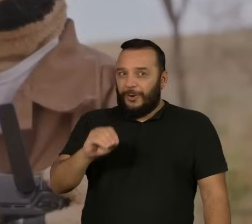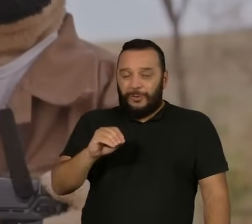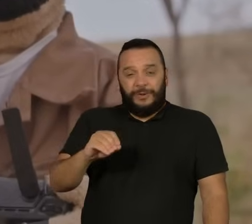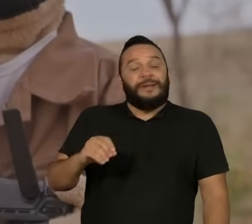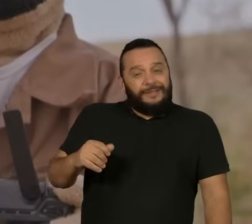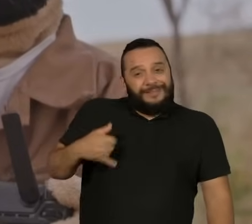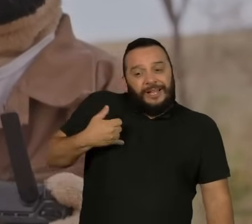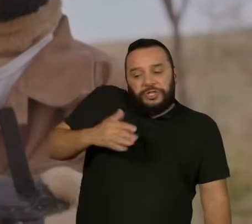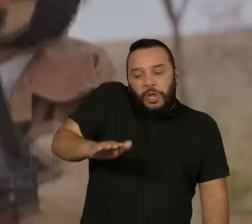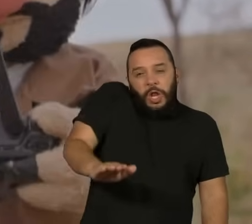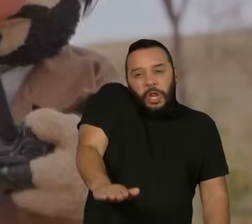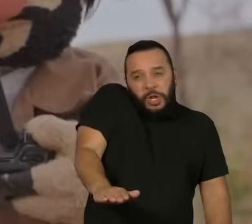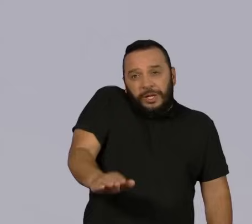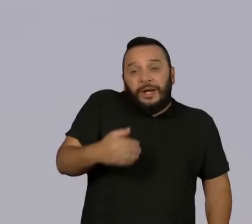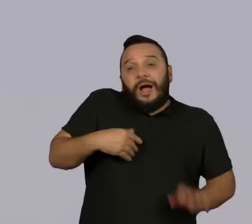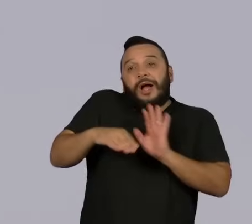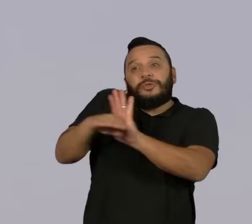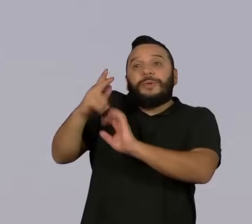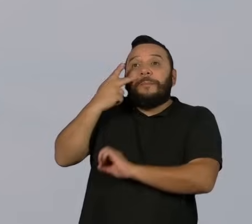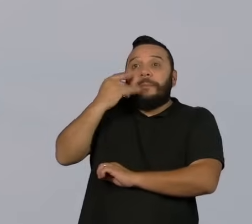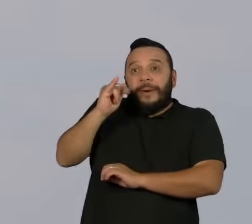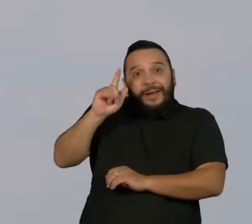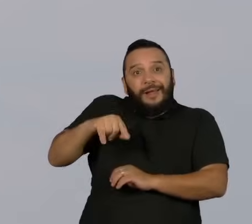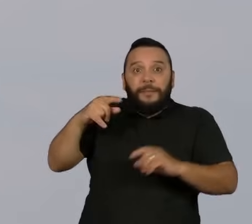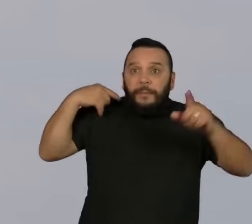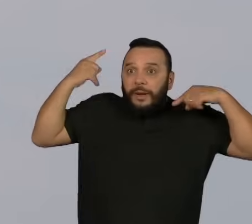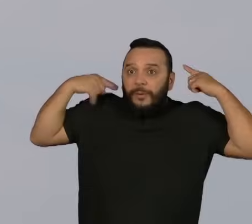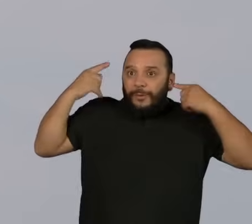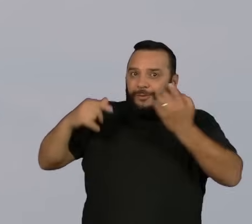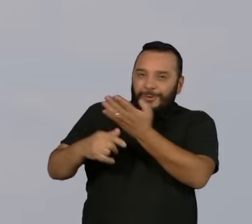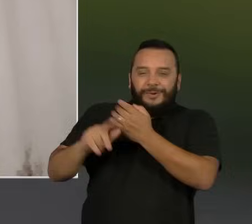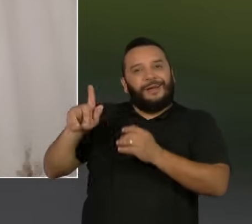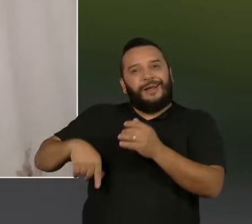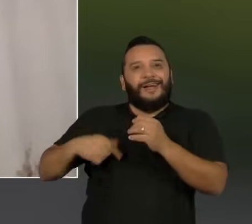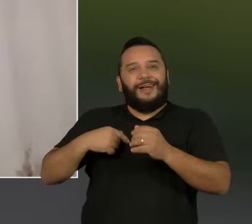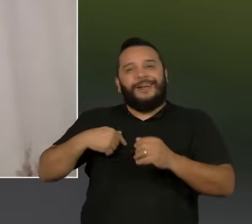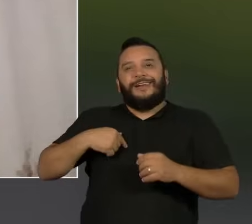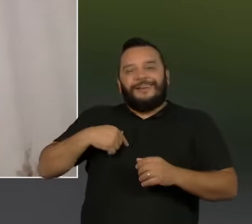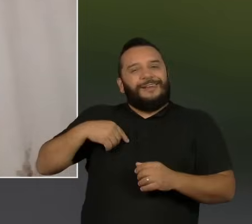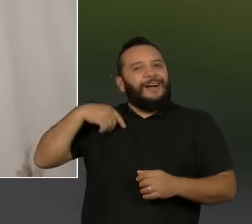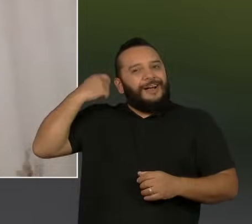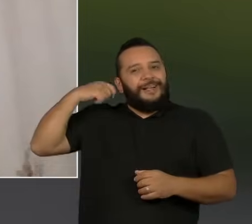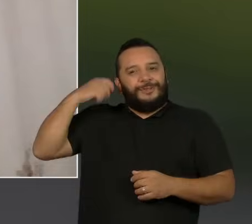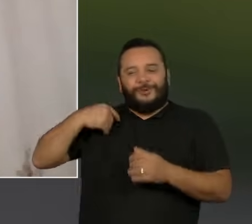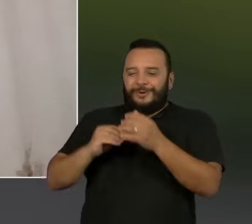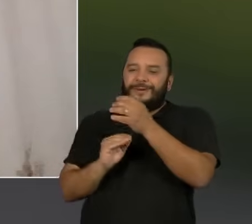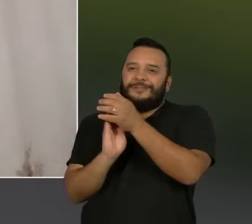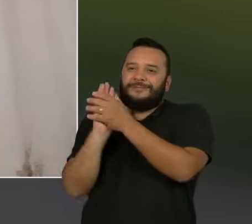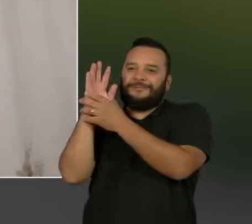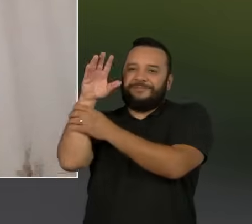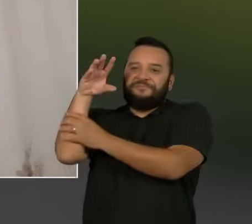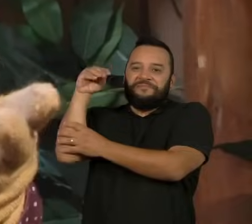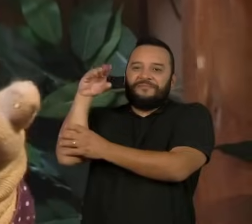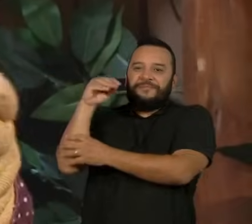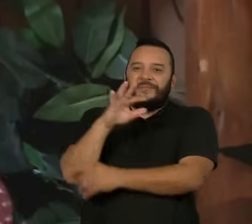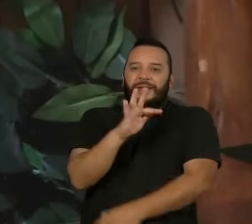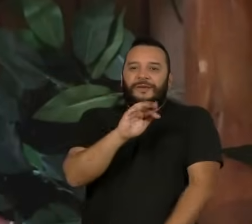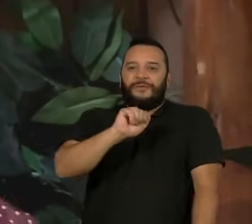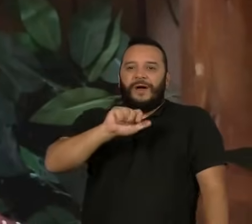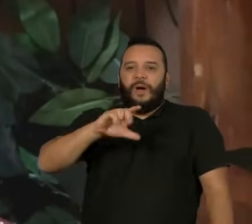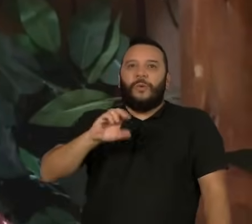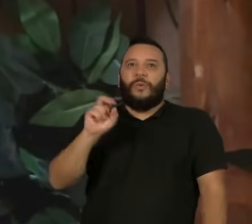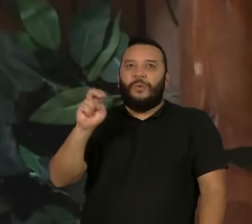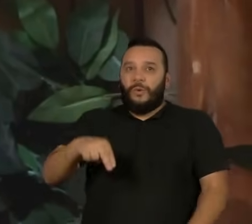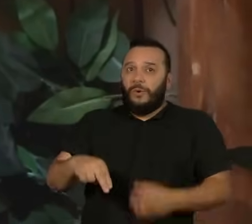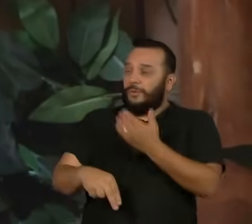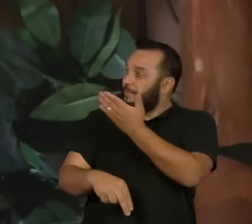maluquinho que ajuda o pai nas filmagens, é interpretado pelo ator bonequeiro Falcon Mantovani. Em Cocoricó, na cidade,